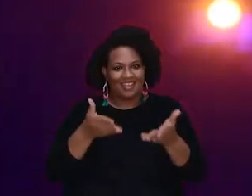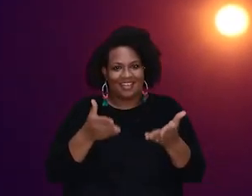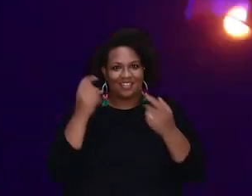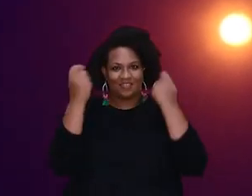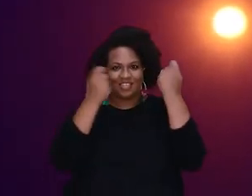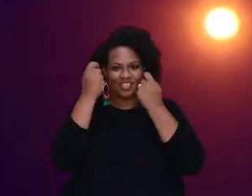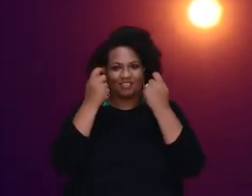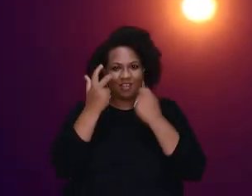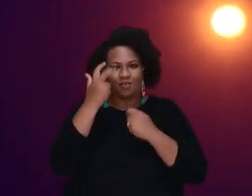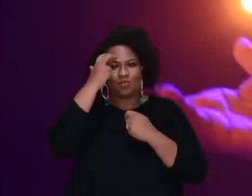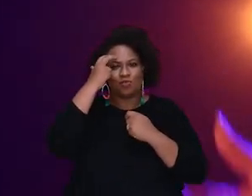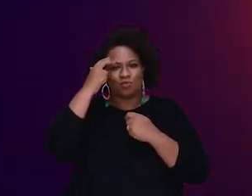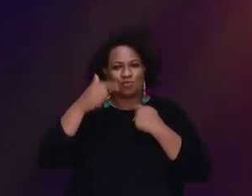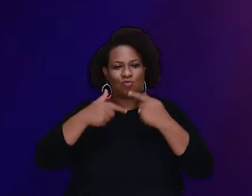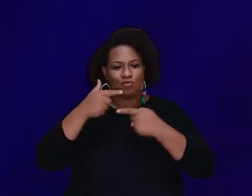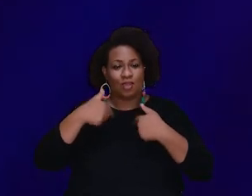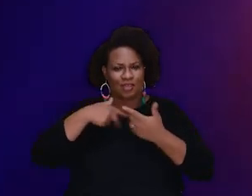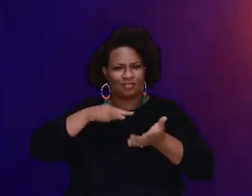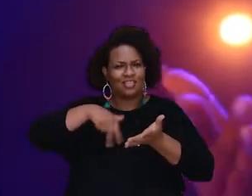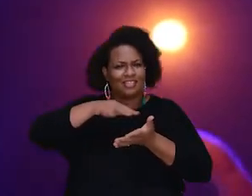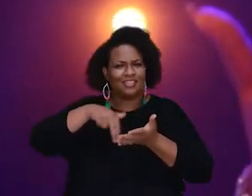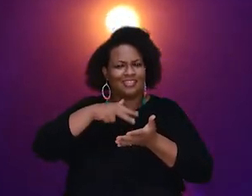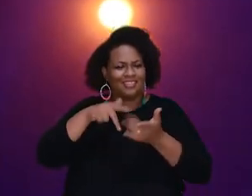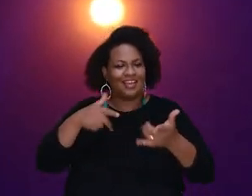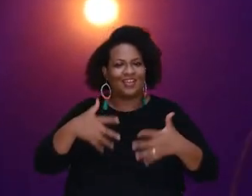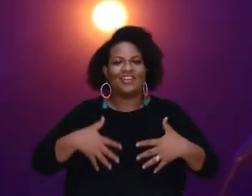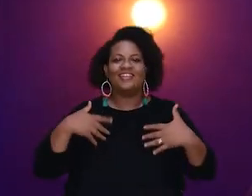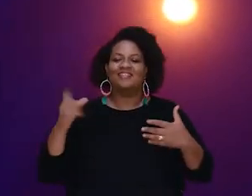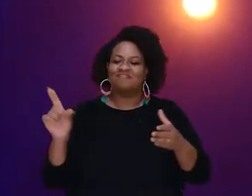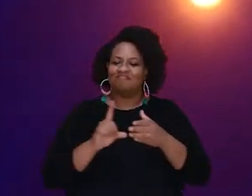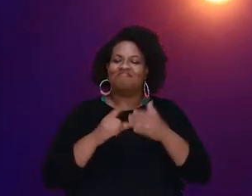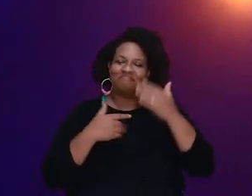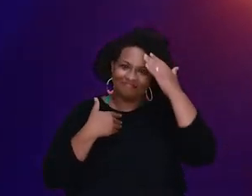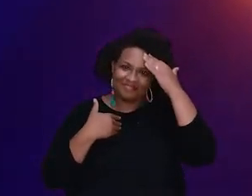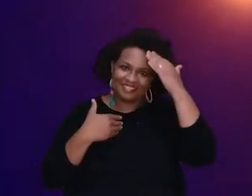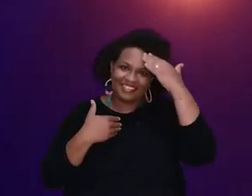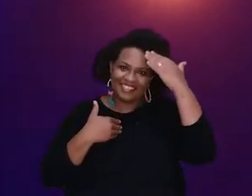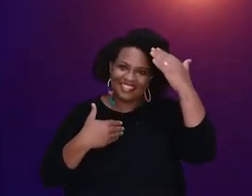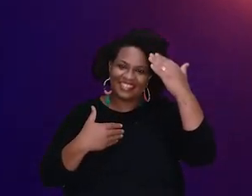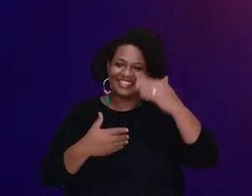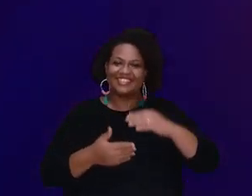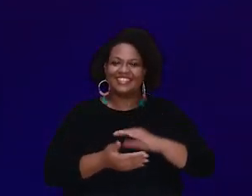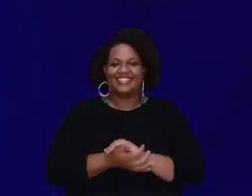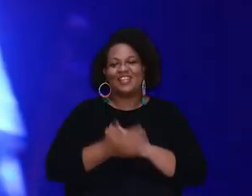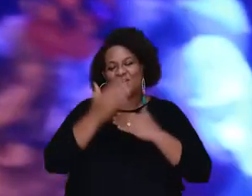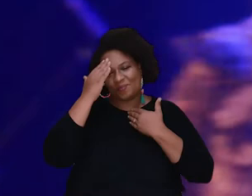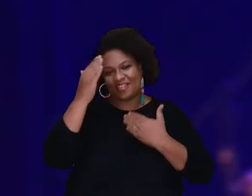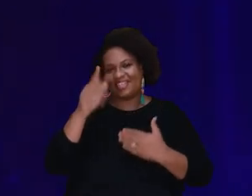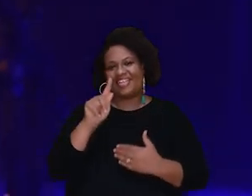Eu já dancei muito coco nesse lugar e agora estou aqui tendo essa grande honra de também fazer parte. Muito obrigada. Obrigada,